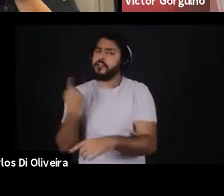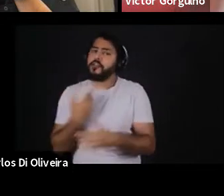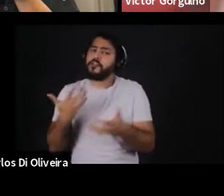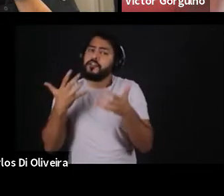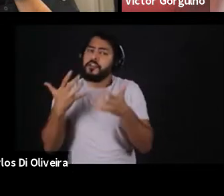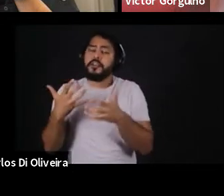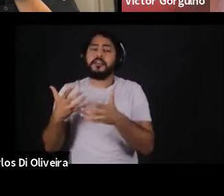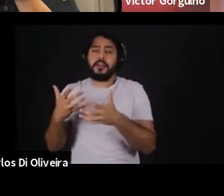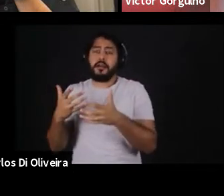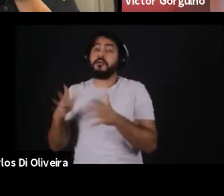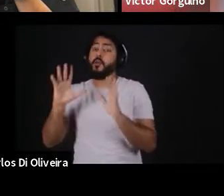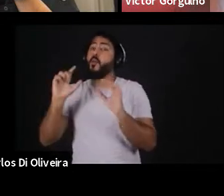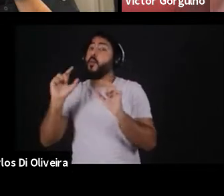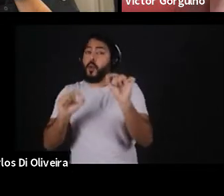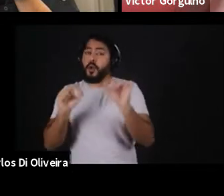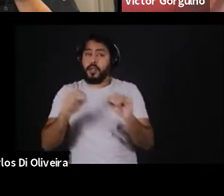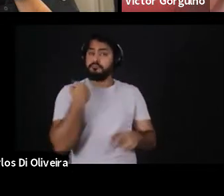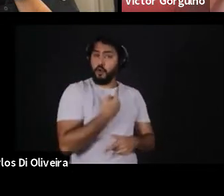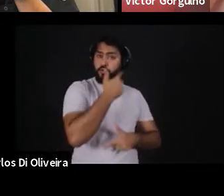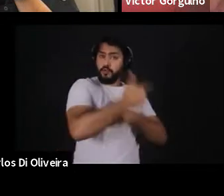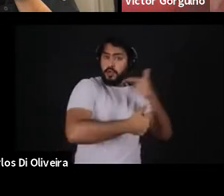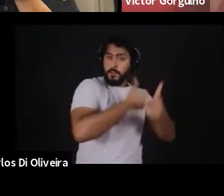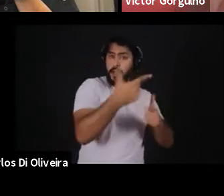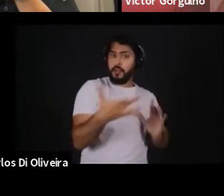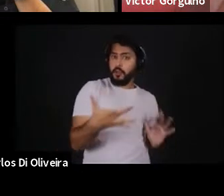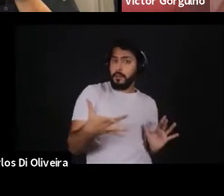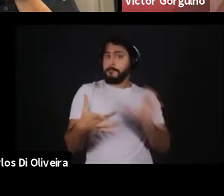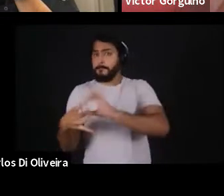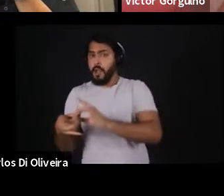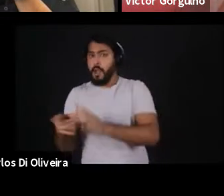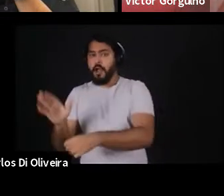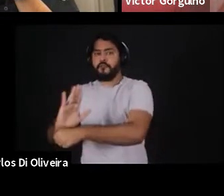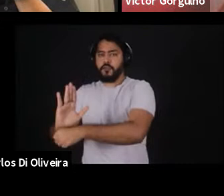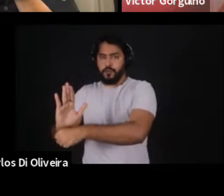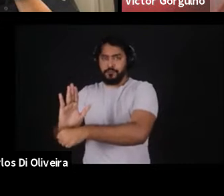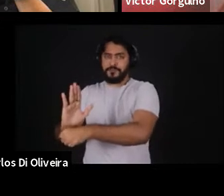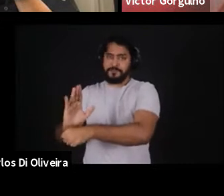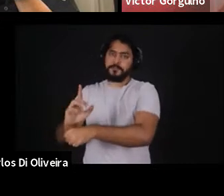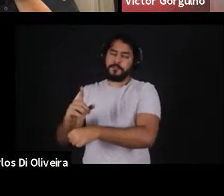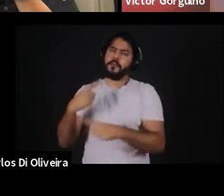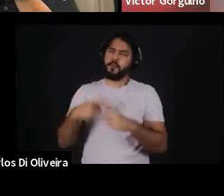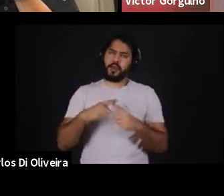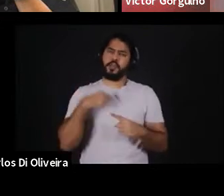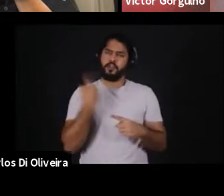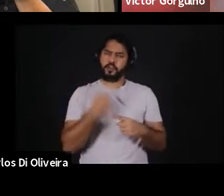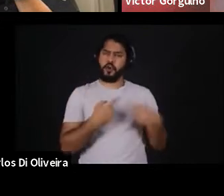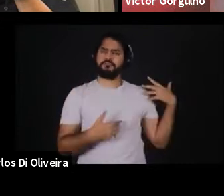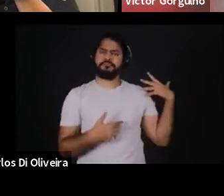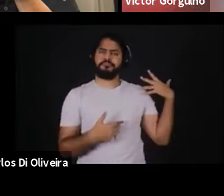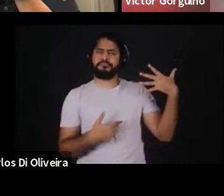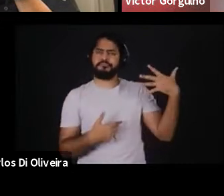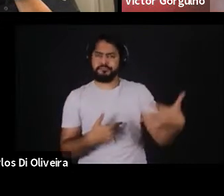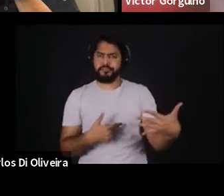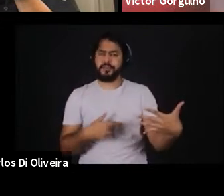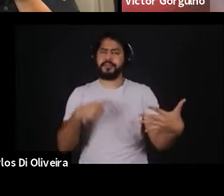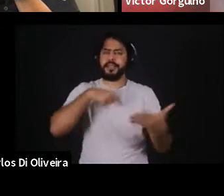de trabalho que lidavam com a presença no primeiro momento, né? A gente tem uma trajetória que está entre dança e